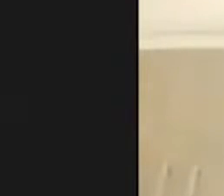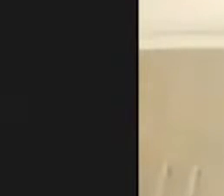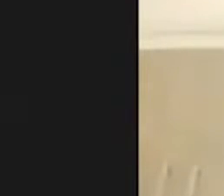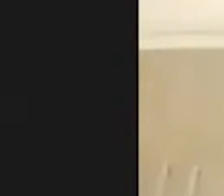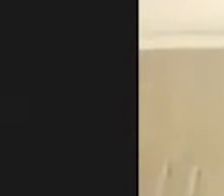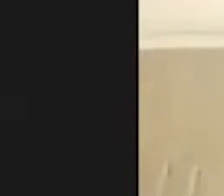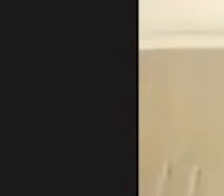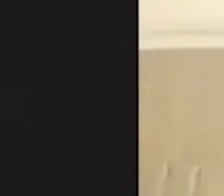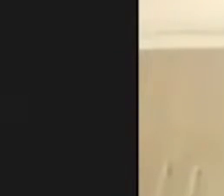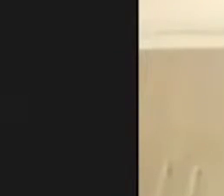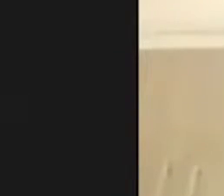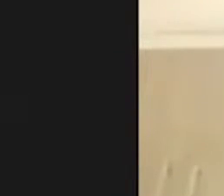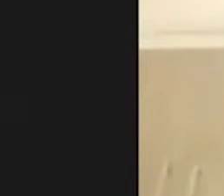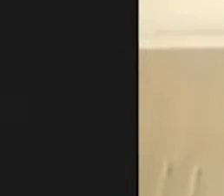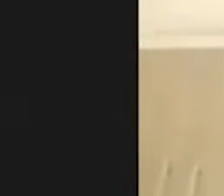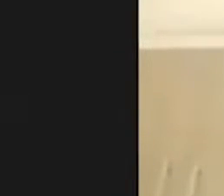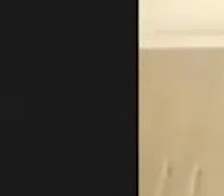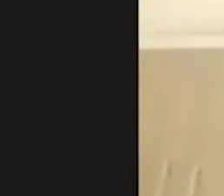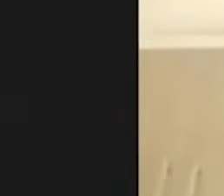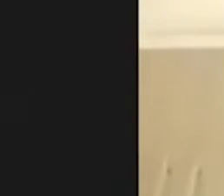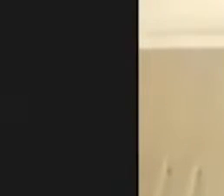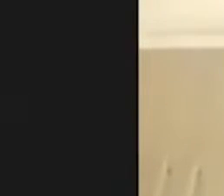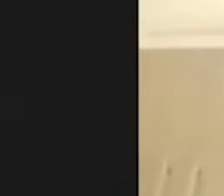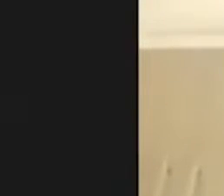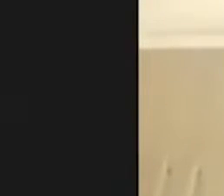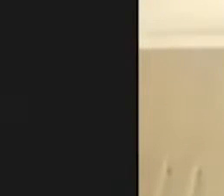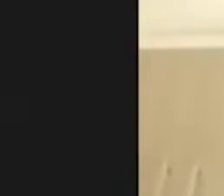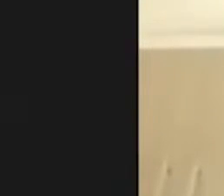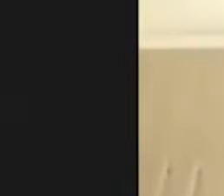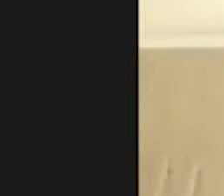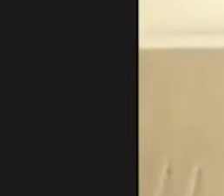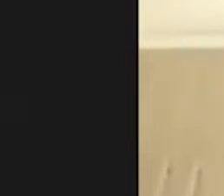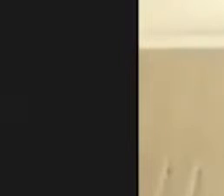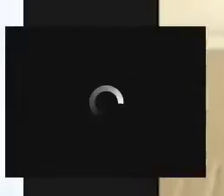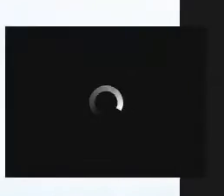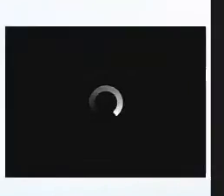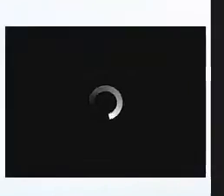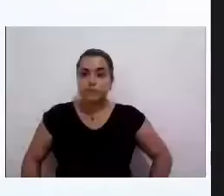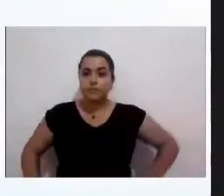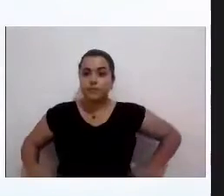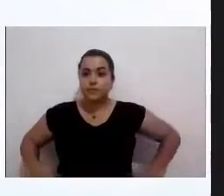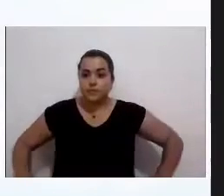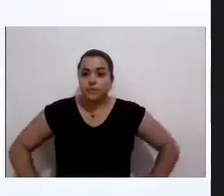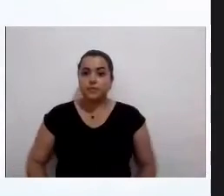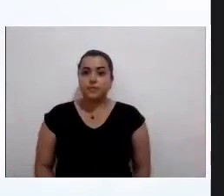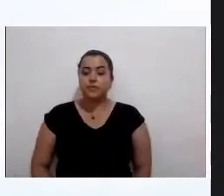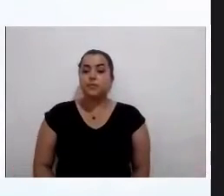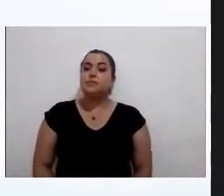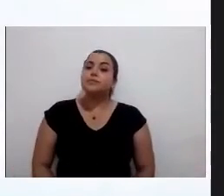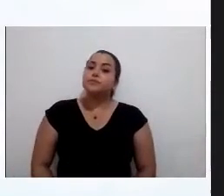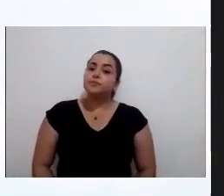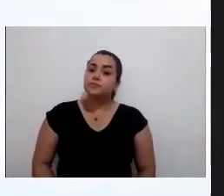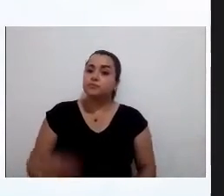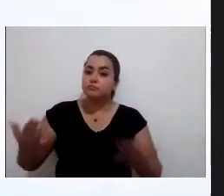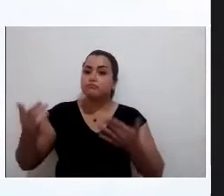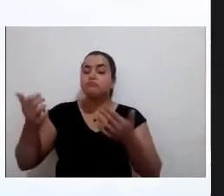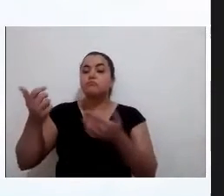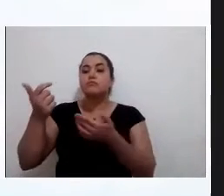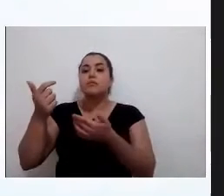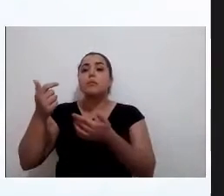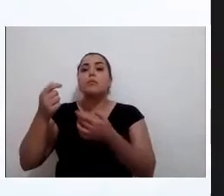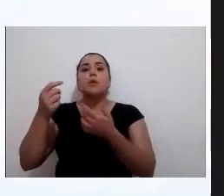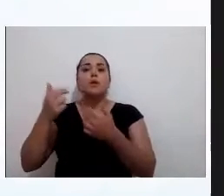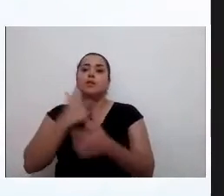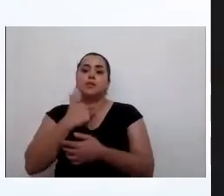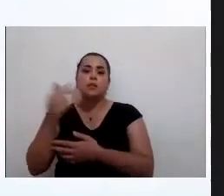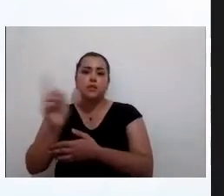isso. Então, eu penso, Gilce, que essa deve ser uma pauta permanente do movimento sindical. Não deve nunca sair